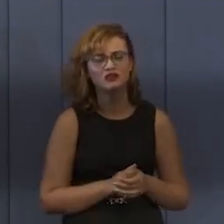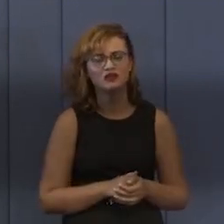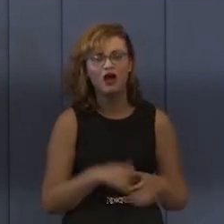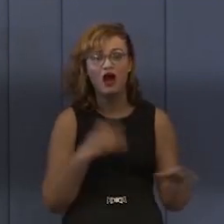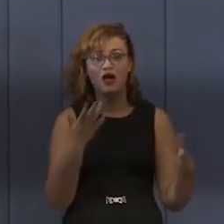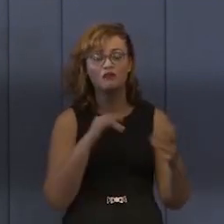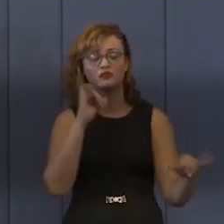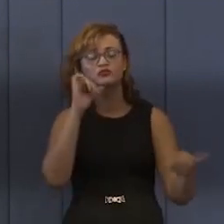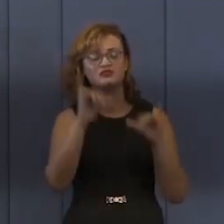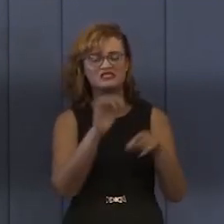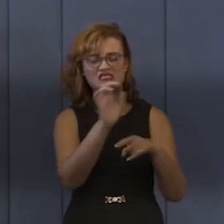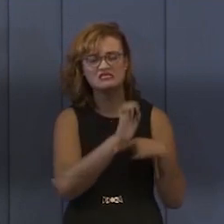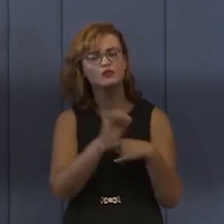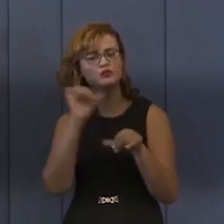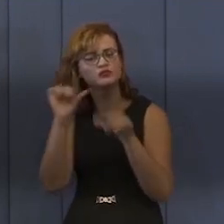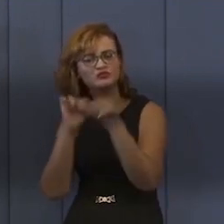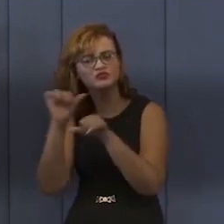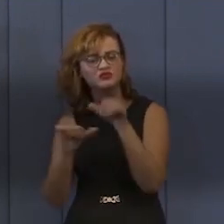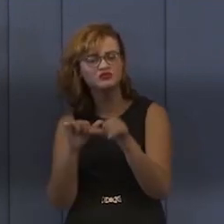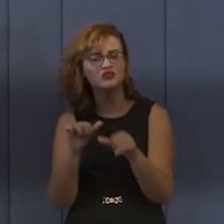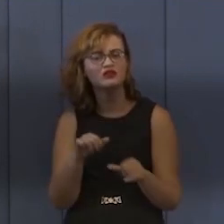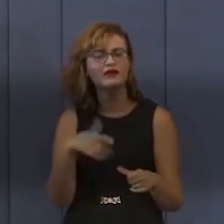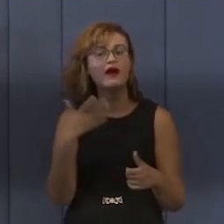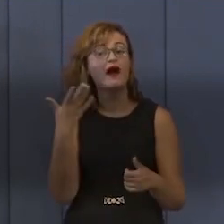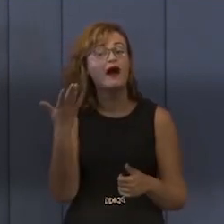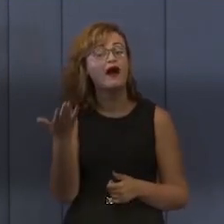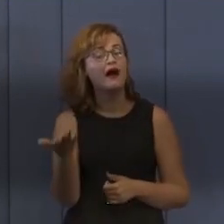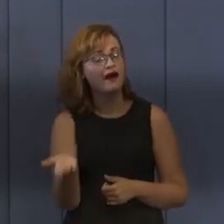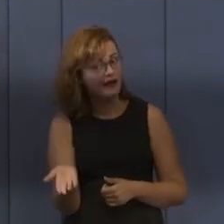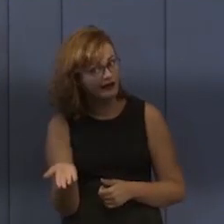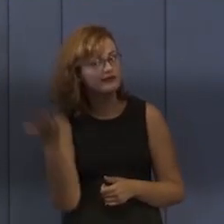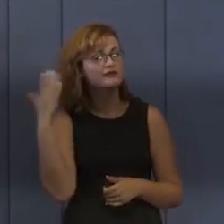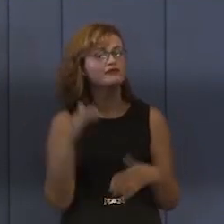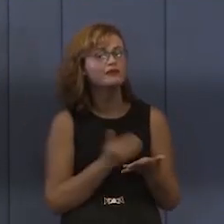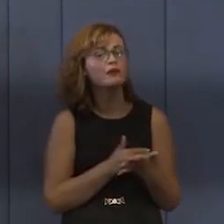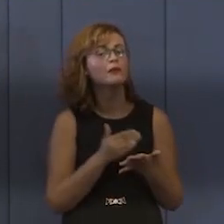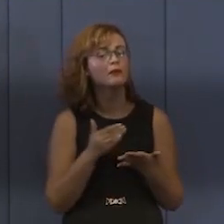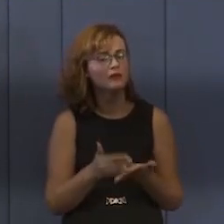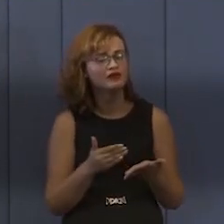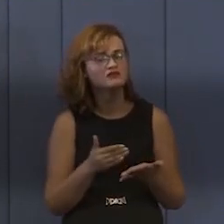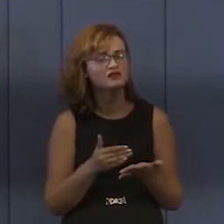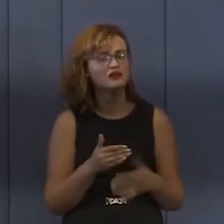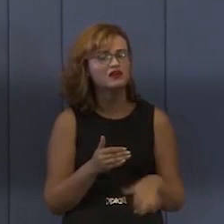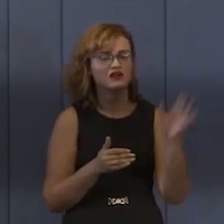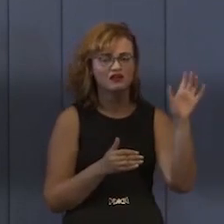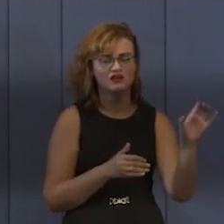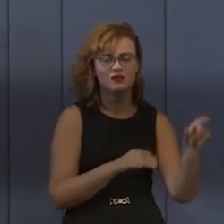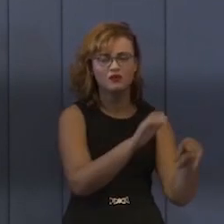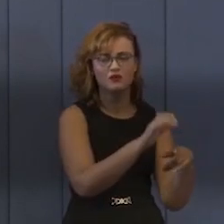o grau de burocratização. A mudança de um estado para o outro é que eu